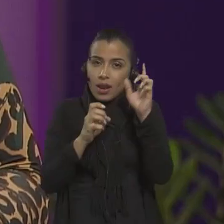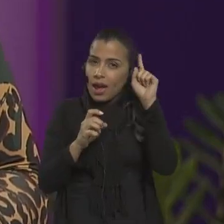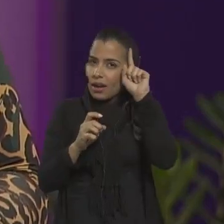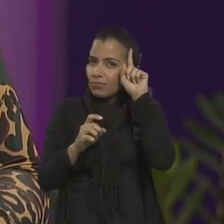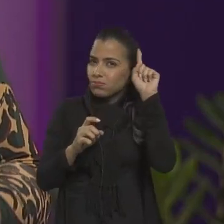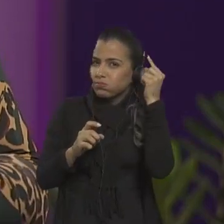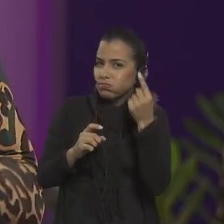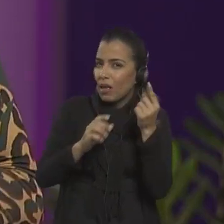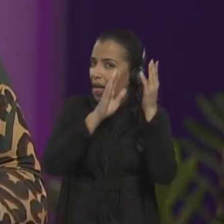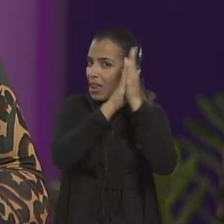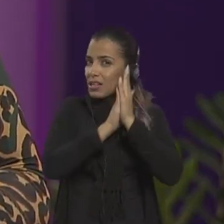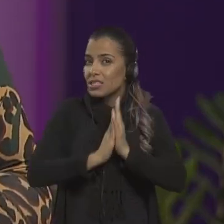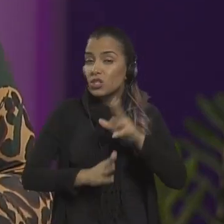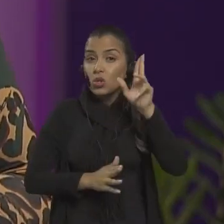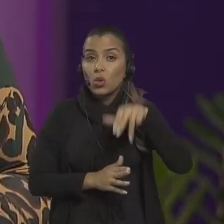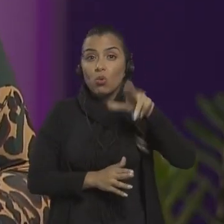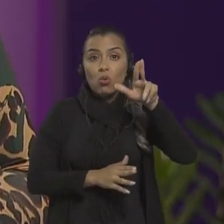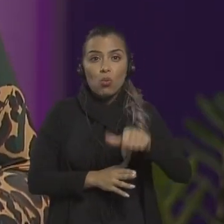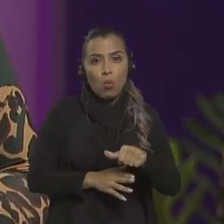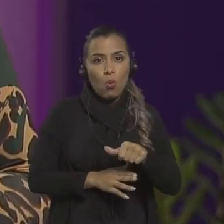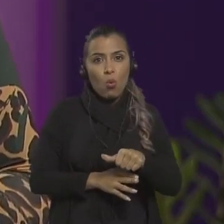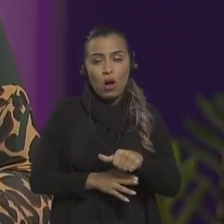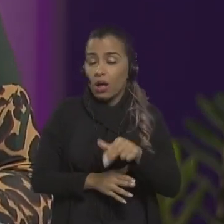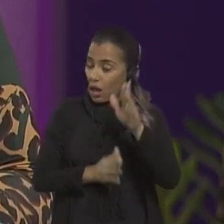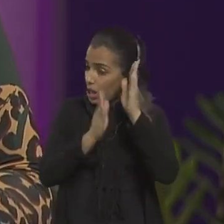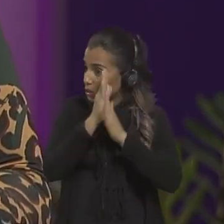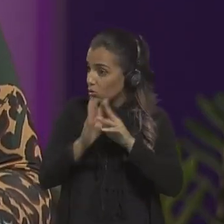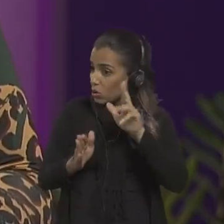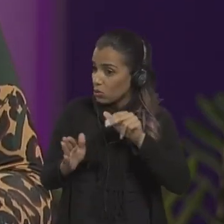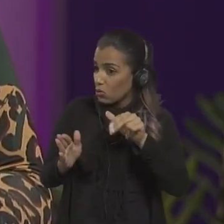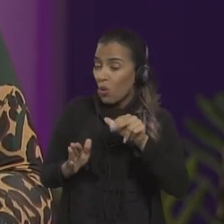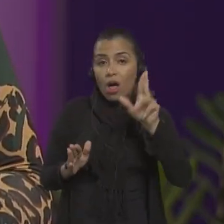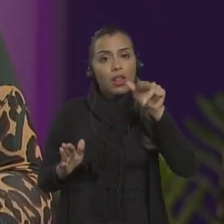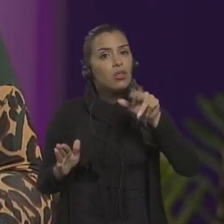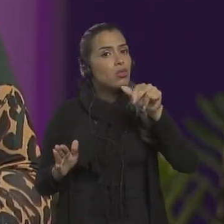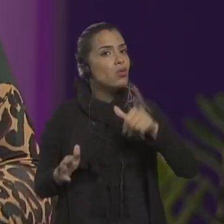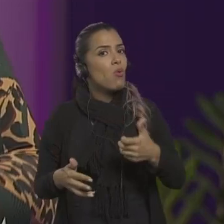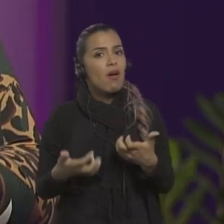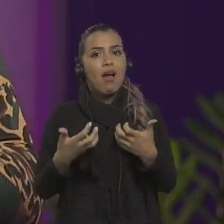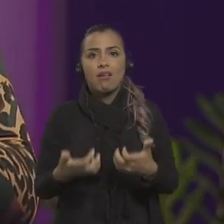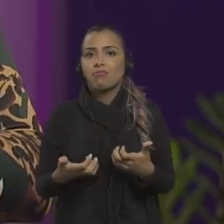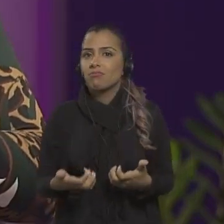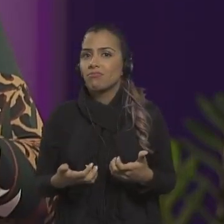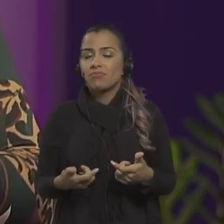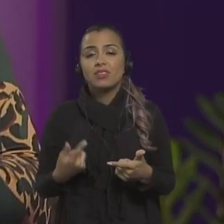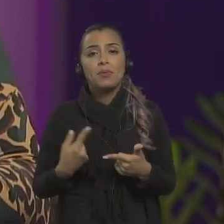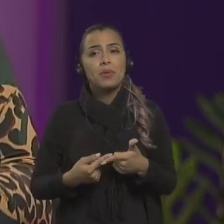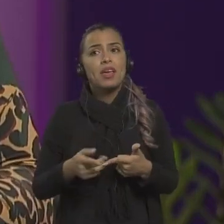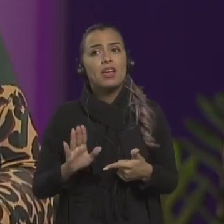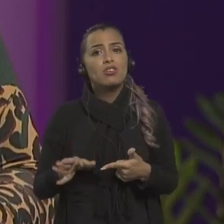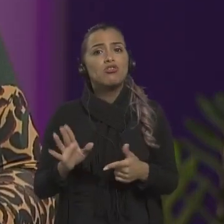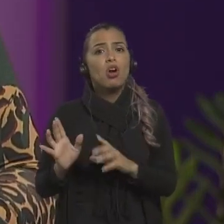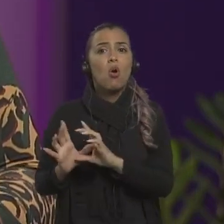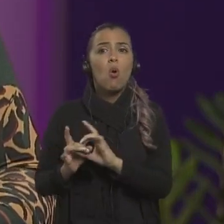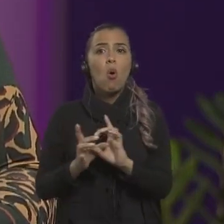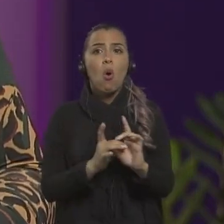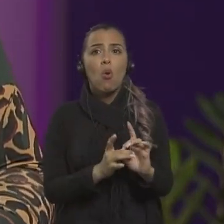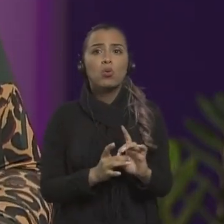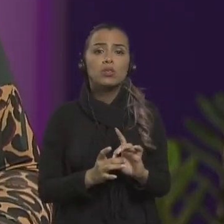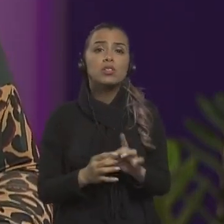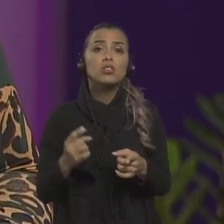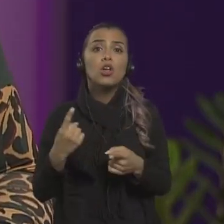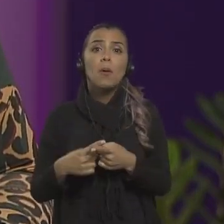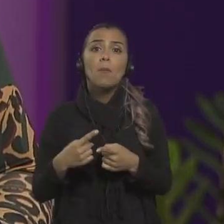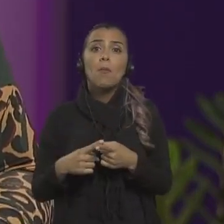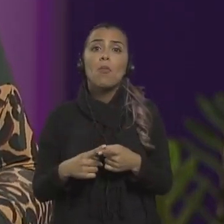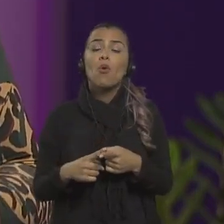teu cabelo? Eu ia te nunca perguntar. alisei meu cabelo, nunca alisei, nunca quis. Porque eu venho de um contexto familiar onde a minha estética era